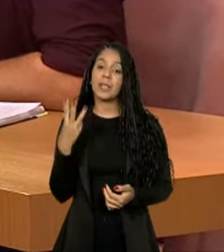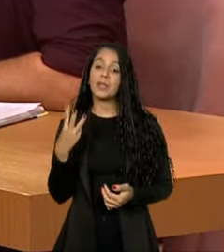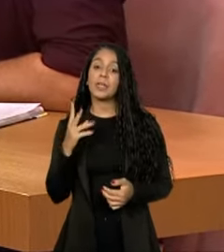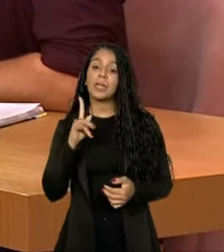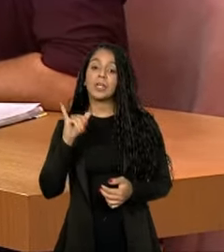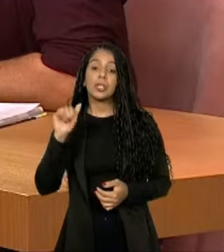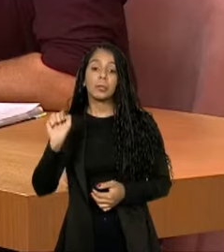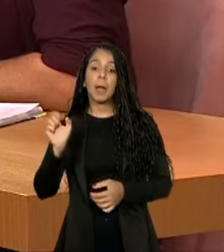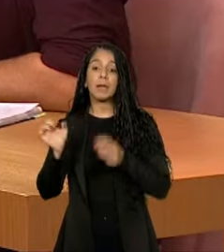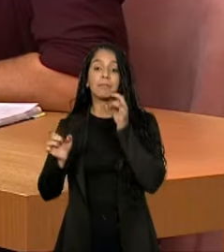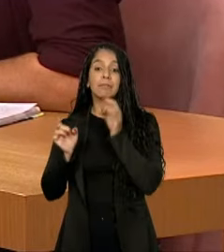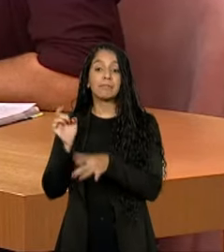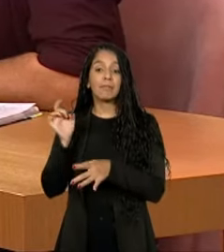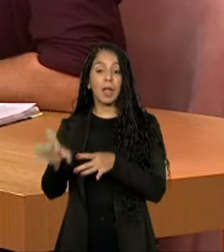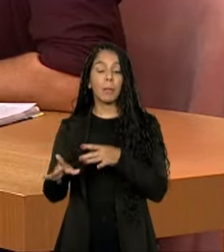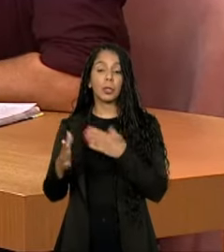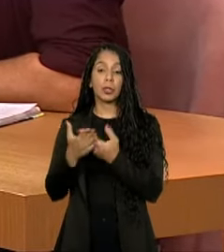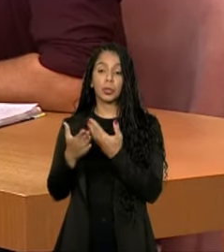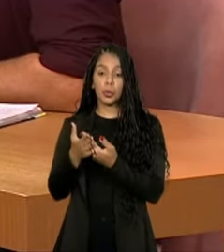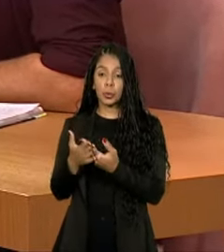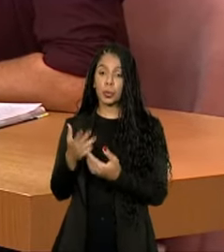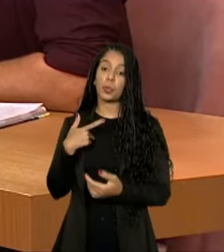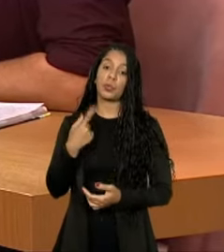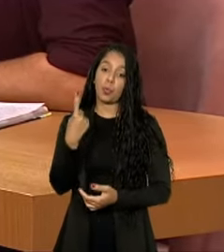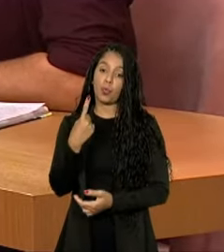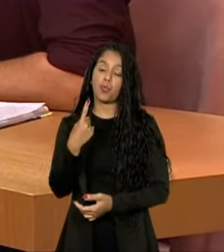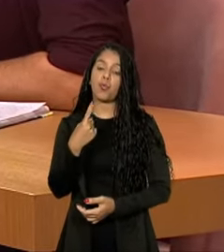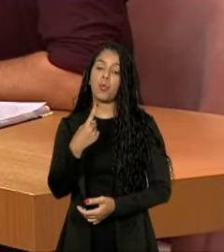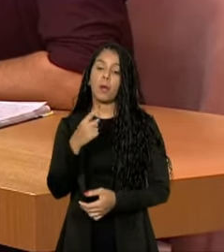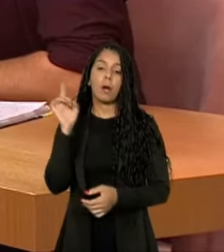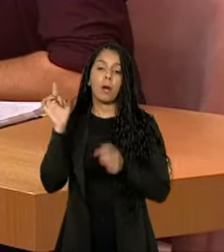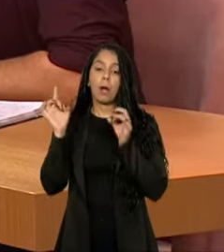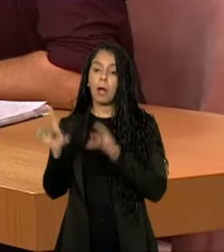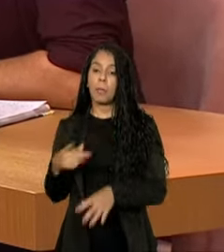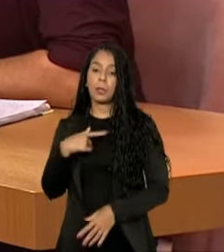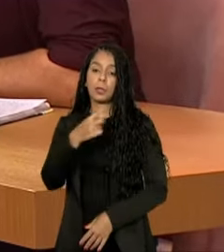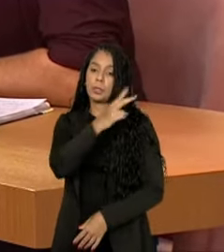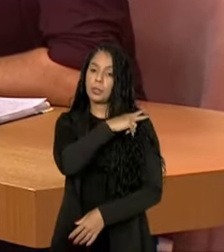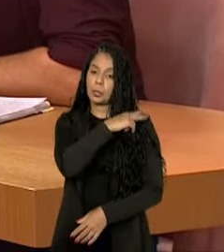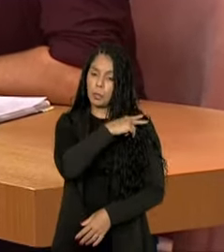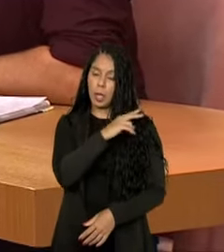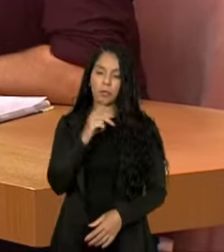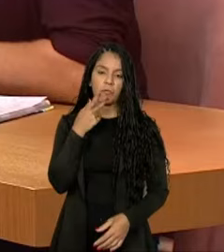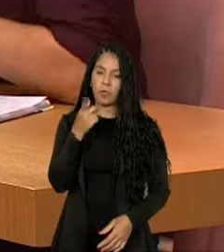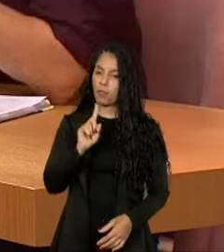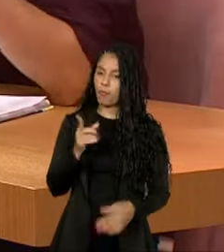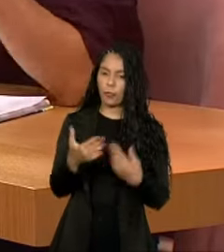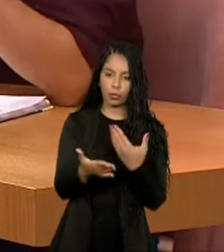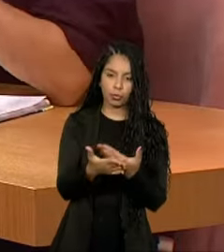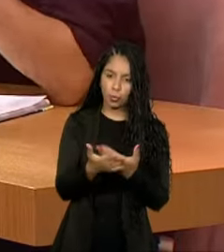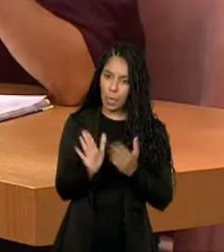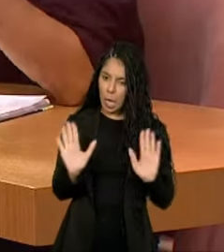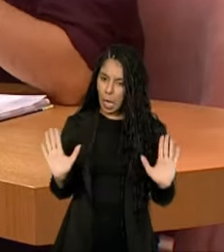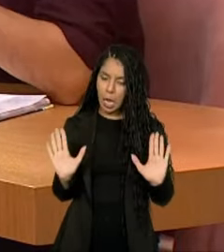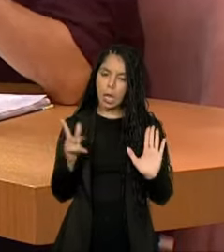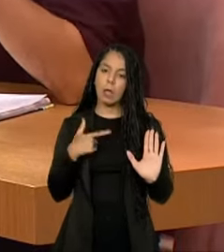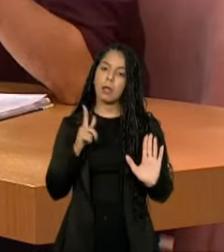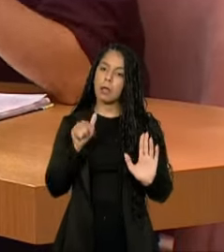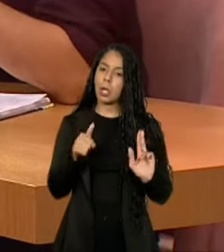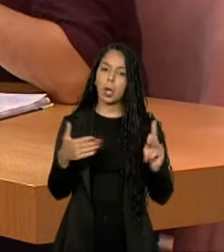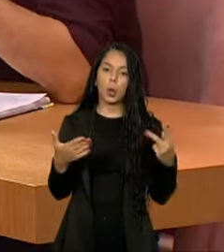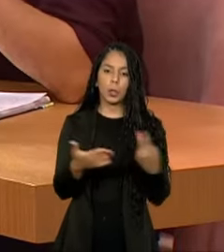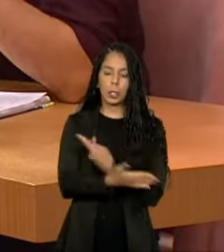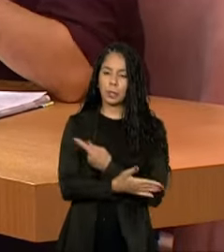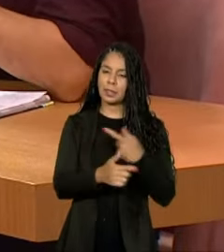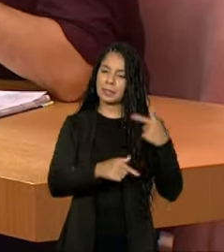diferentes. Ai, meu Deus do céu! Um abandonou no ensino médio, chegou para a mãe e falou, não vou estudar mais, porque é uma questão que está acontecendo,